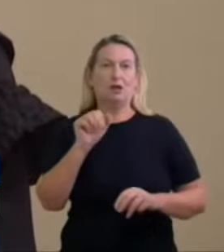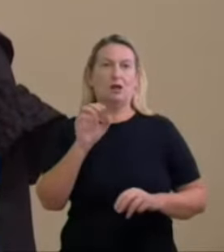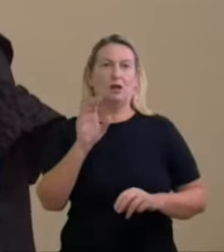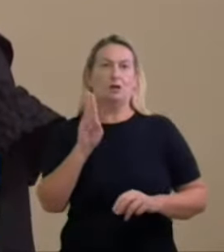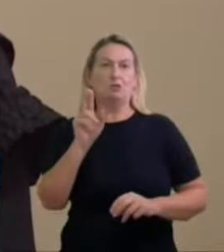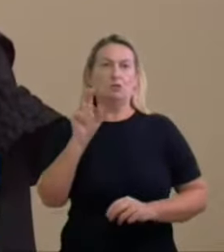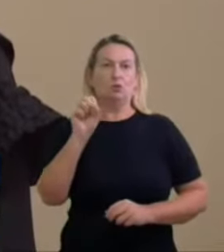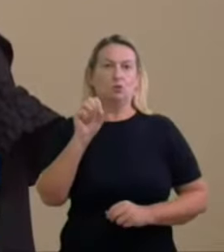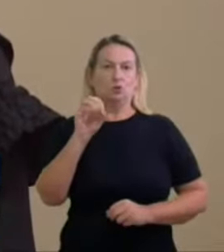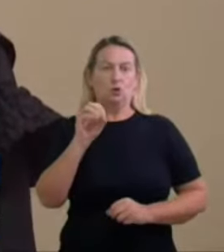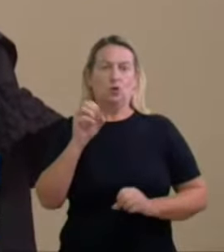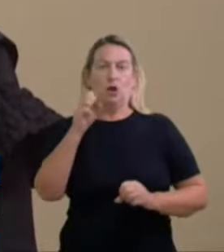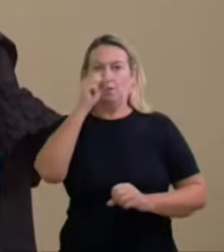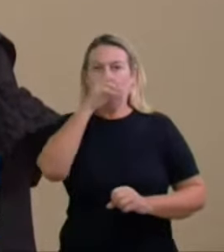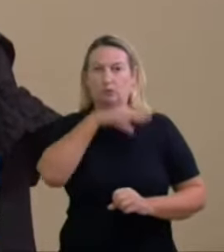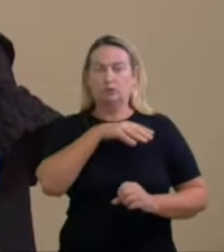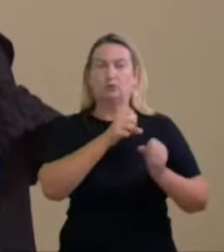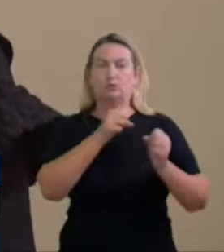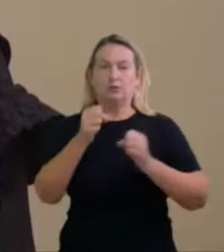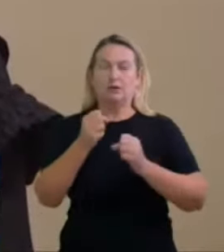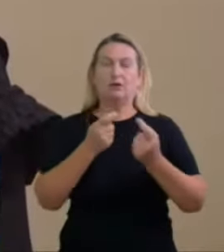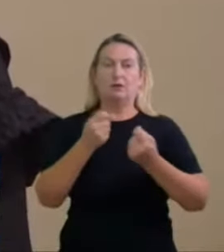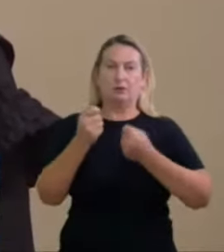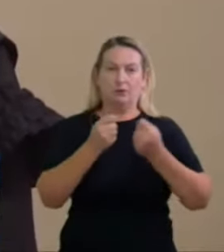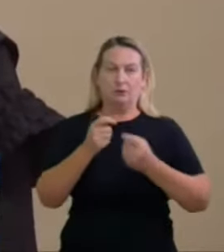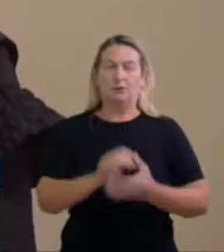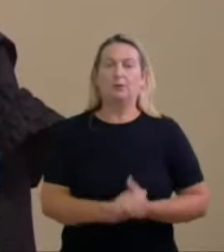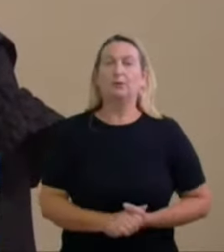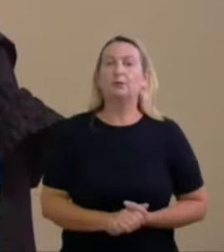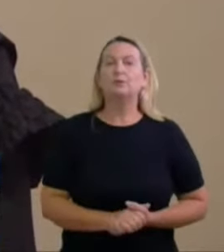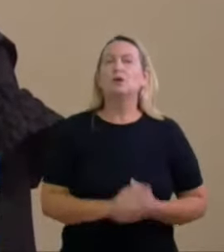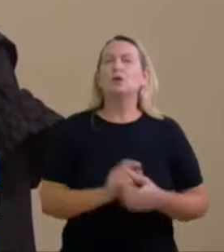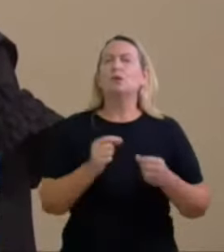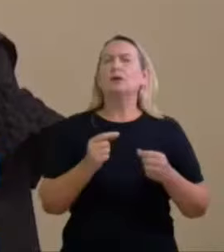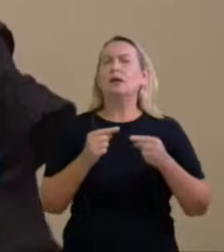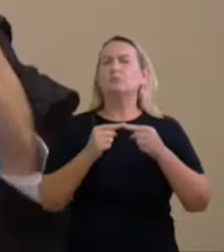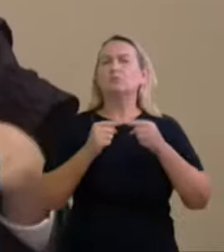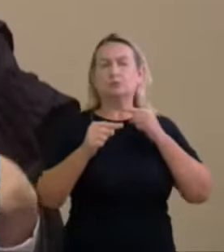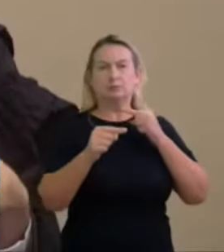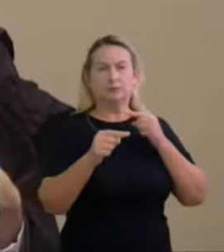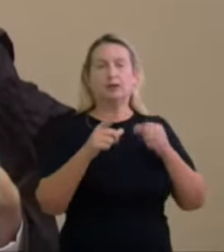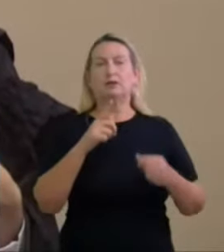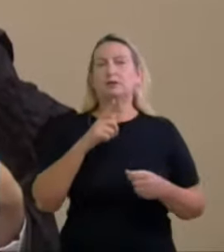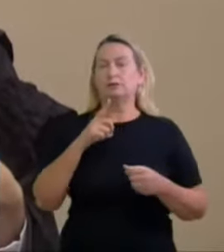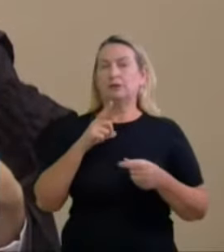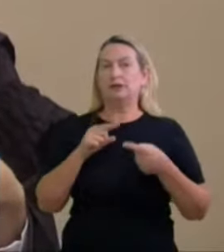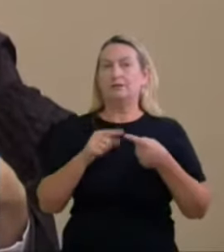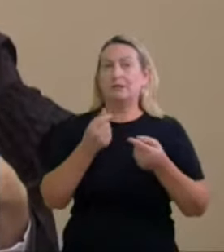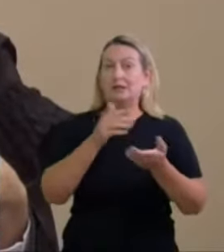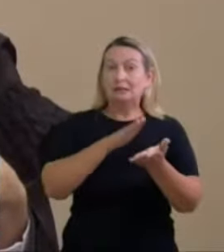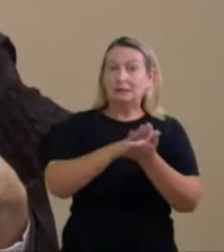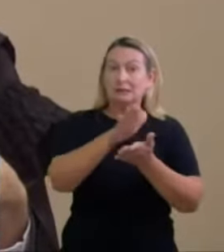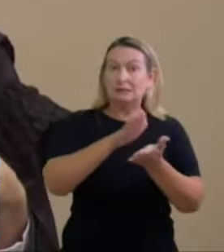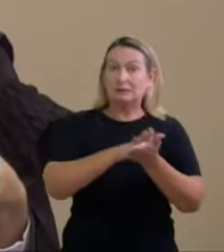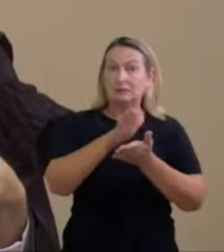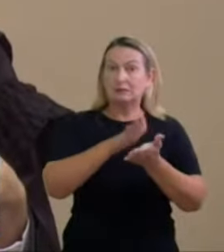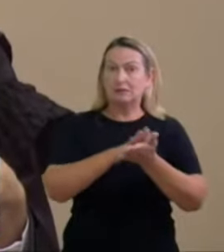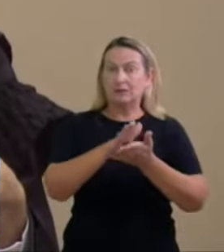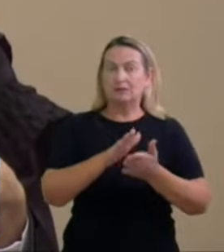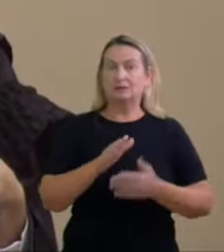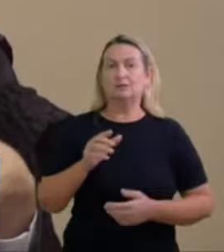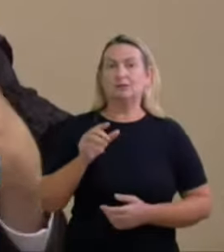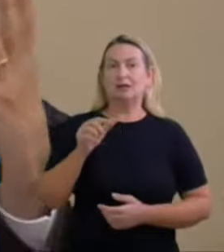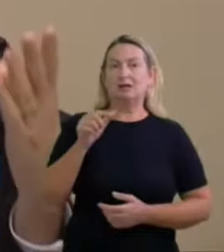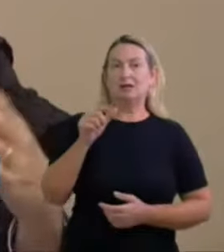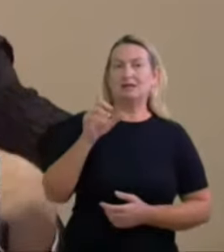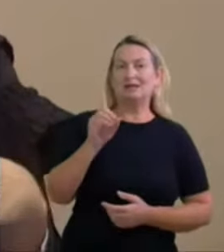questões mais controversas que seriam realmente tem eh a questão da despesa em relação à D7 que